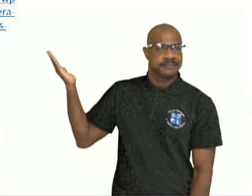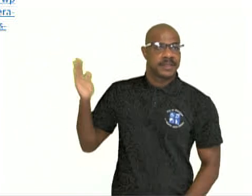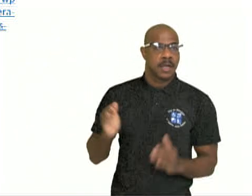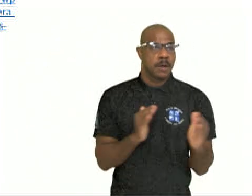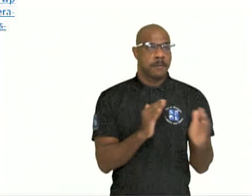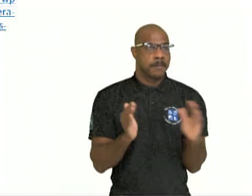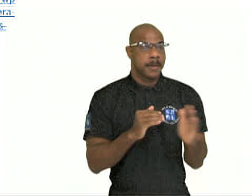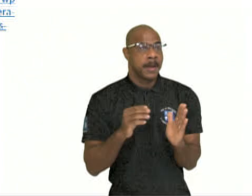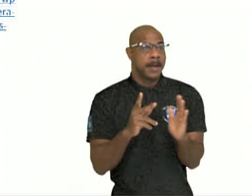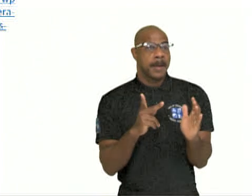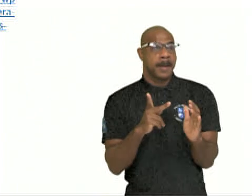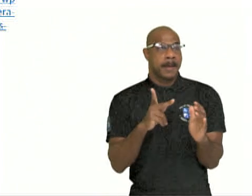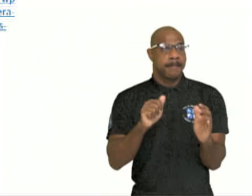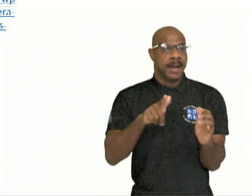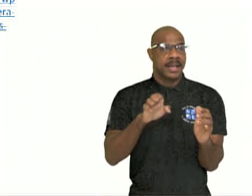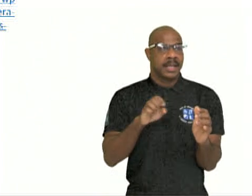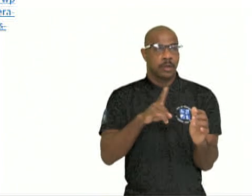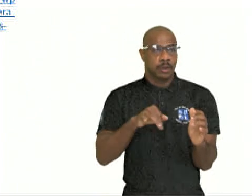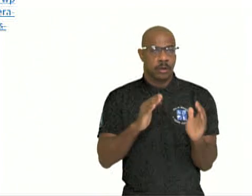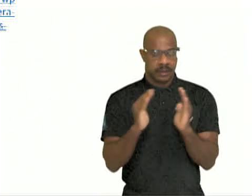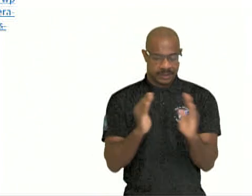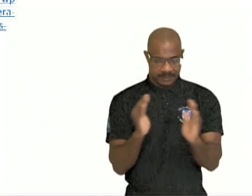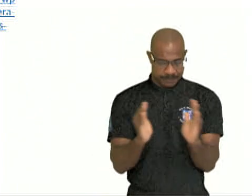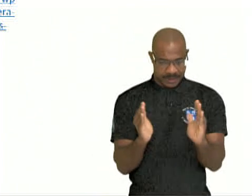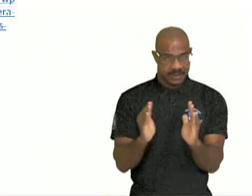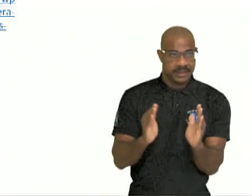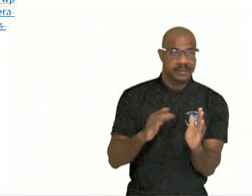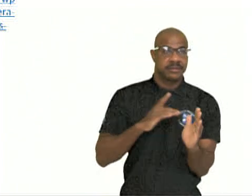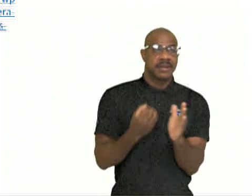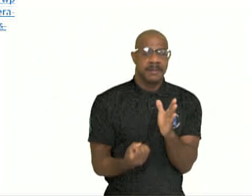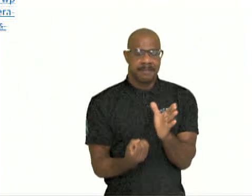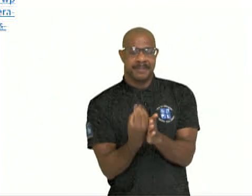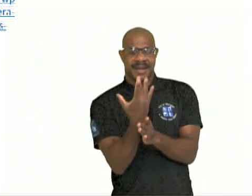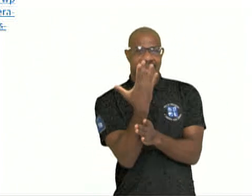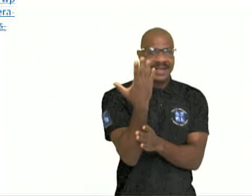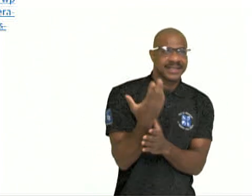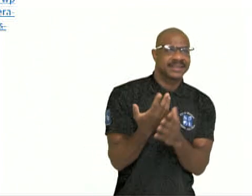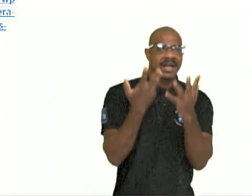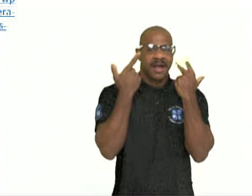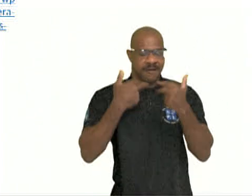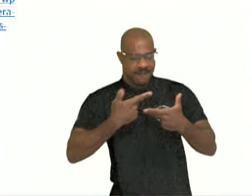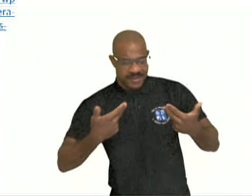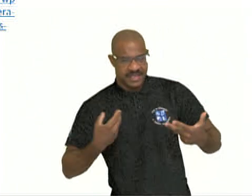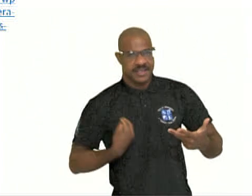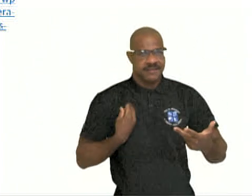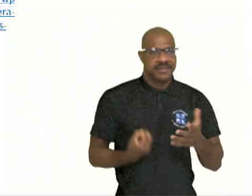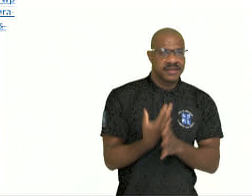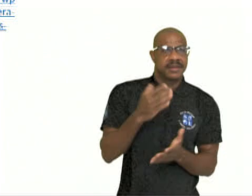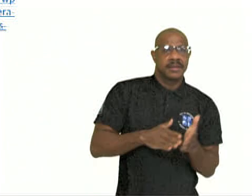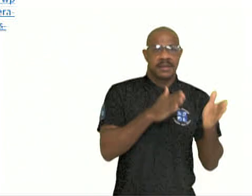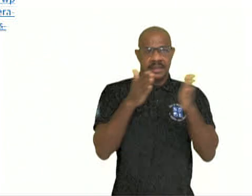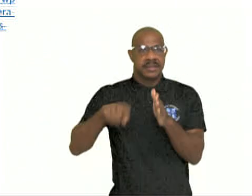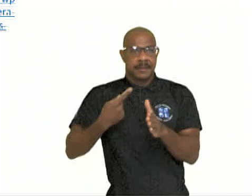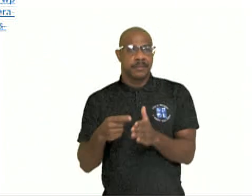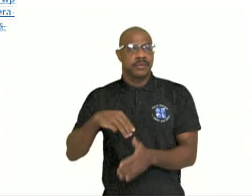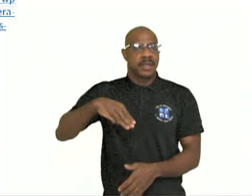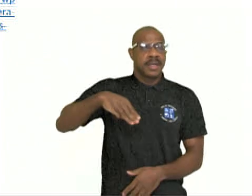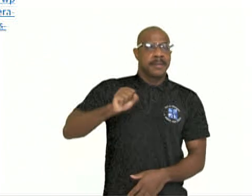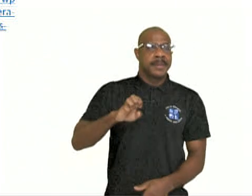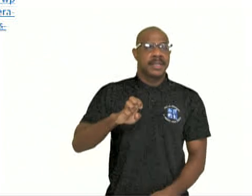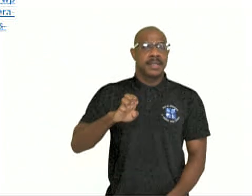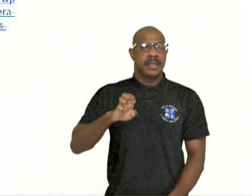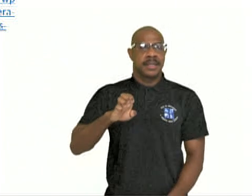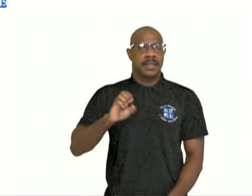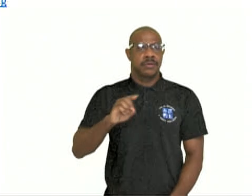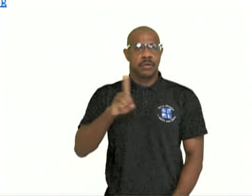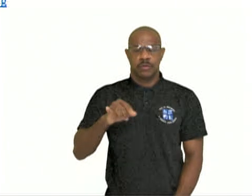com as formas de vida aquáticas ali e as primeiras plantas terrestres que vão se adaptar, e depois a era mesozoica, marcada ali